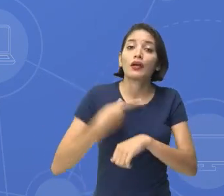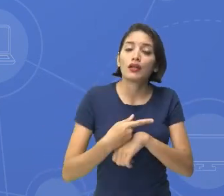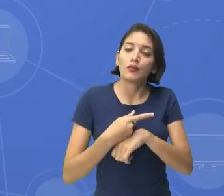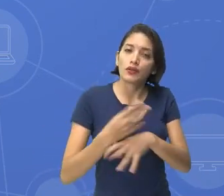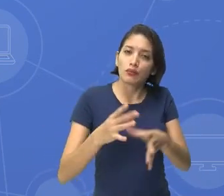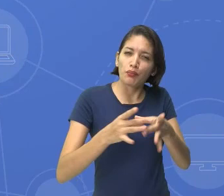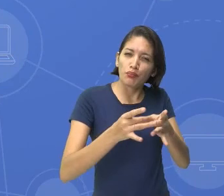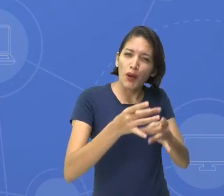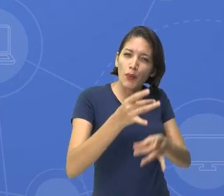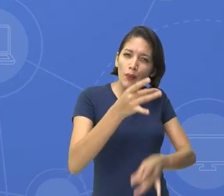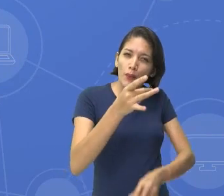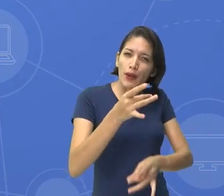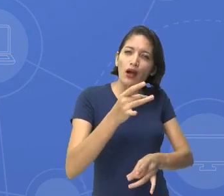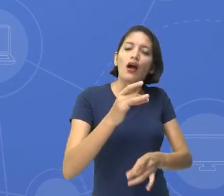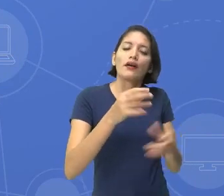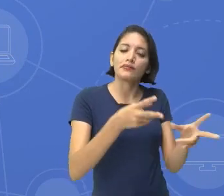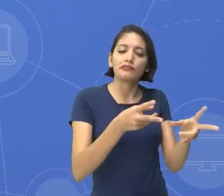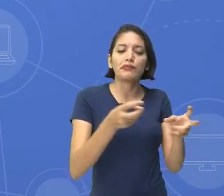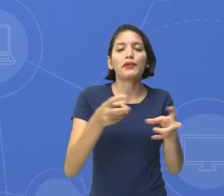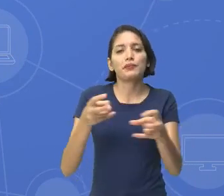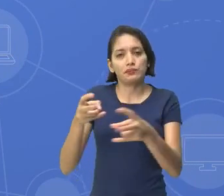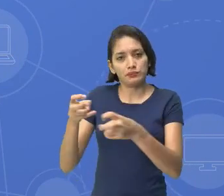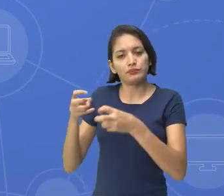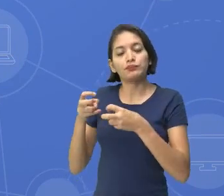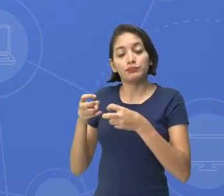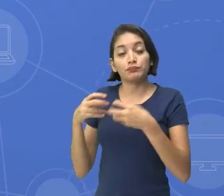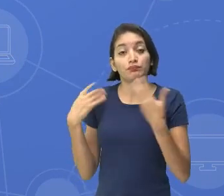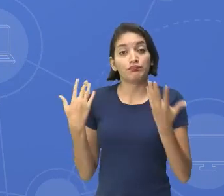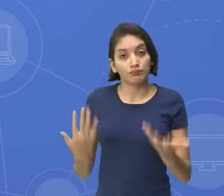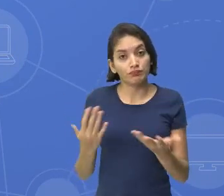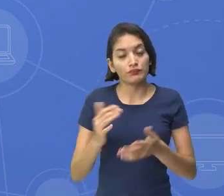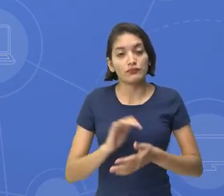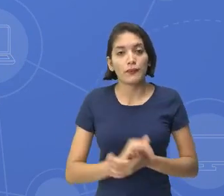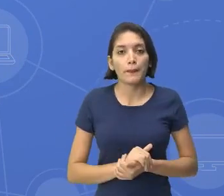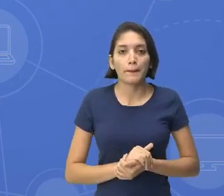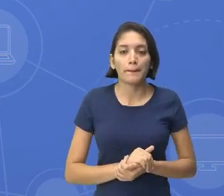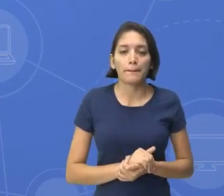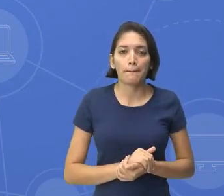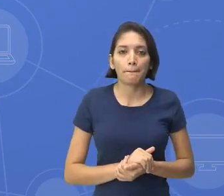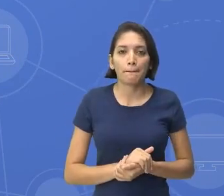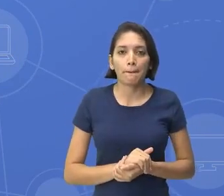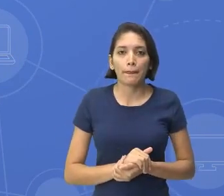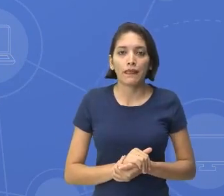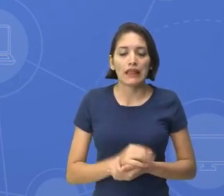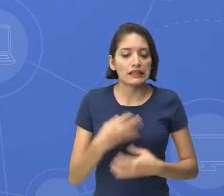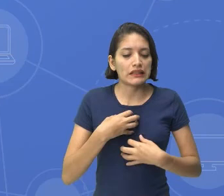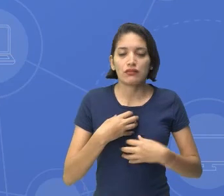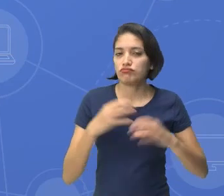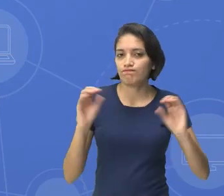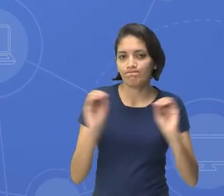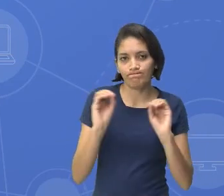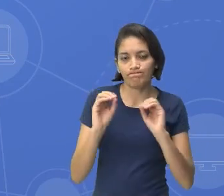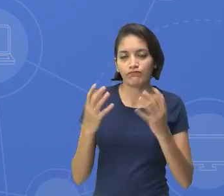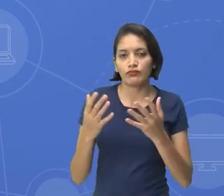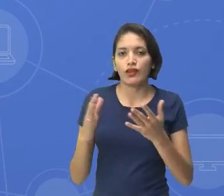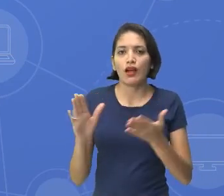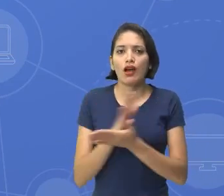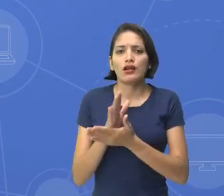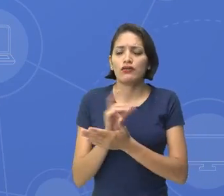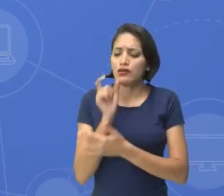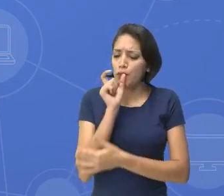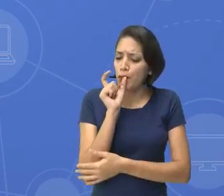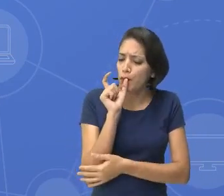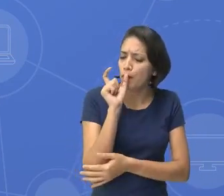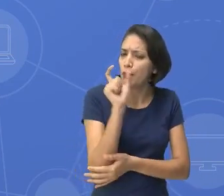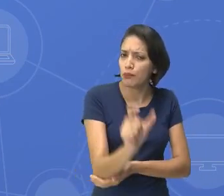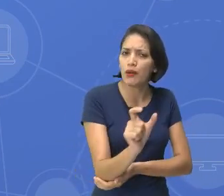Desmontado, percebido, né? Então, nós não sentimos. Então, muitas vezes é uma palavra,